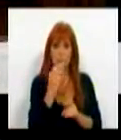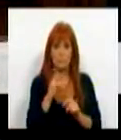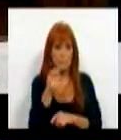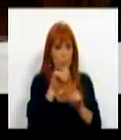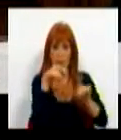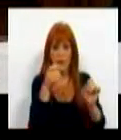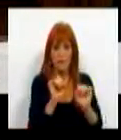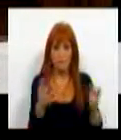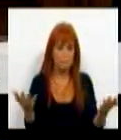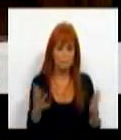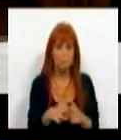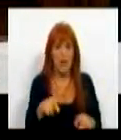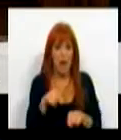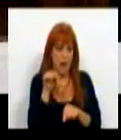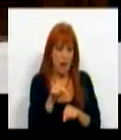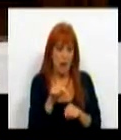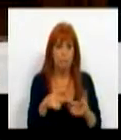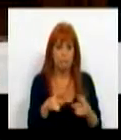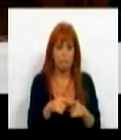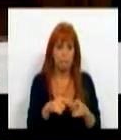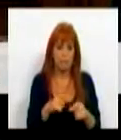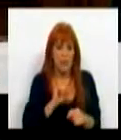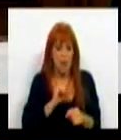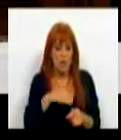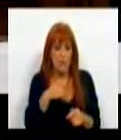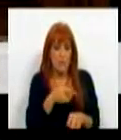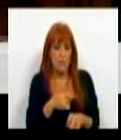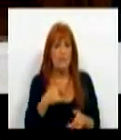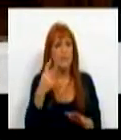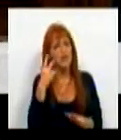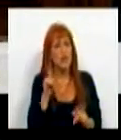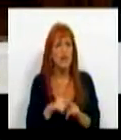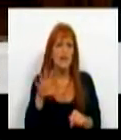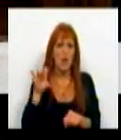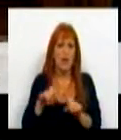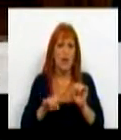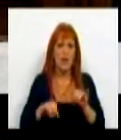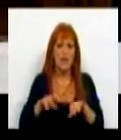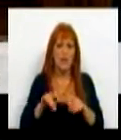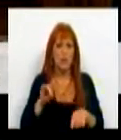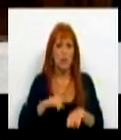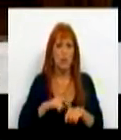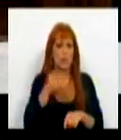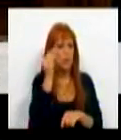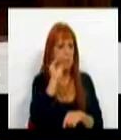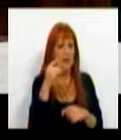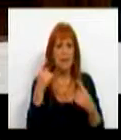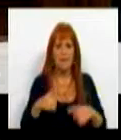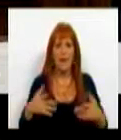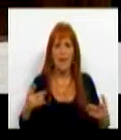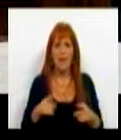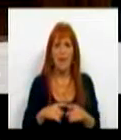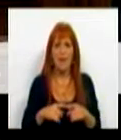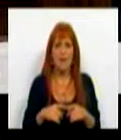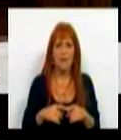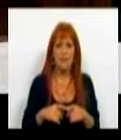do BANIF, de facto, que era onde estava a nossa preocupação. Portanto, vamos lá ver, elas acontecem no momento em que o banco está com